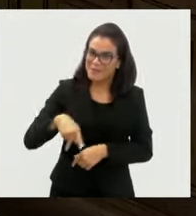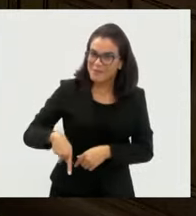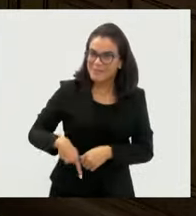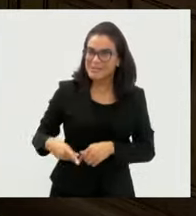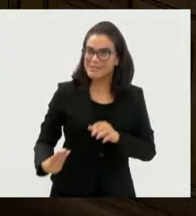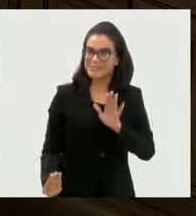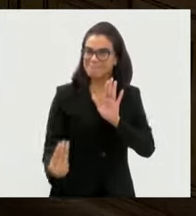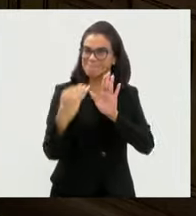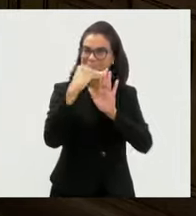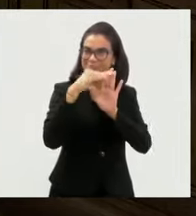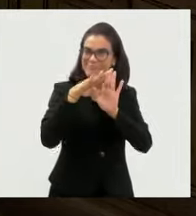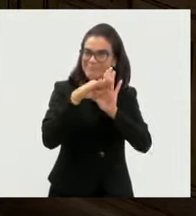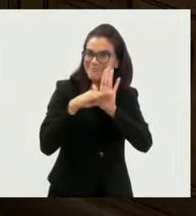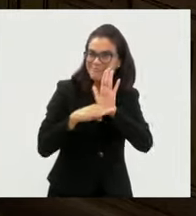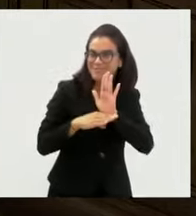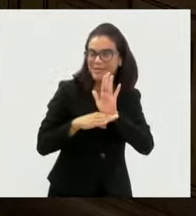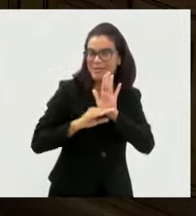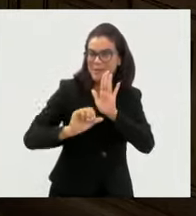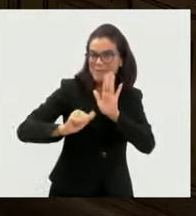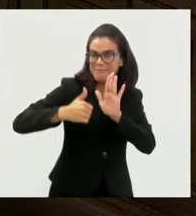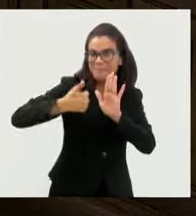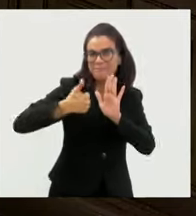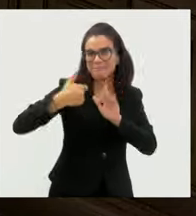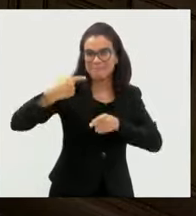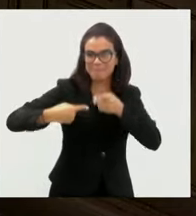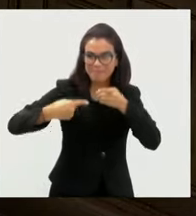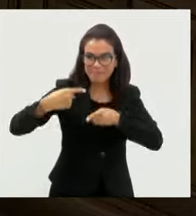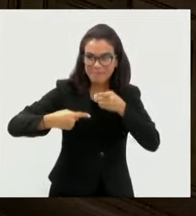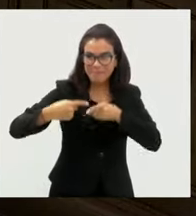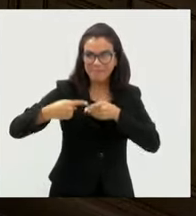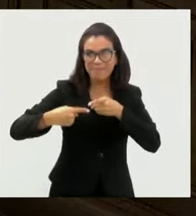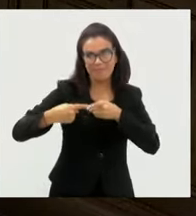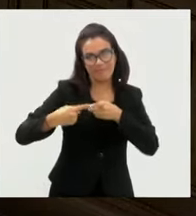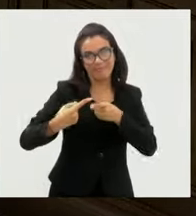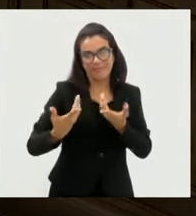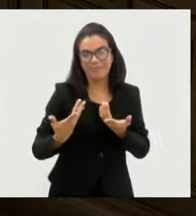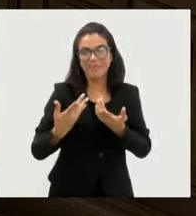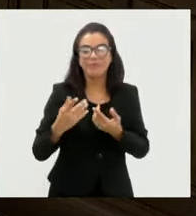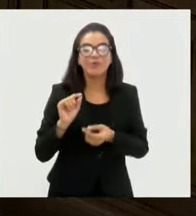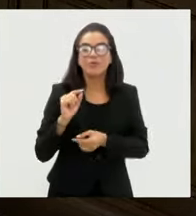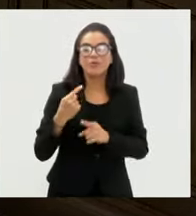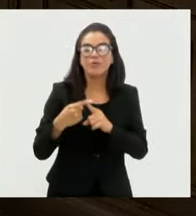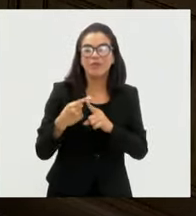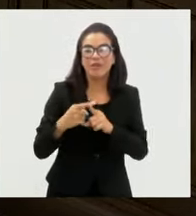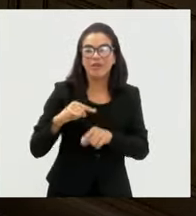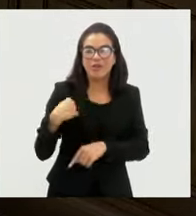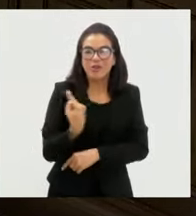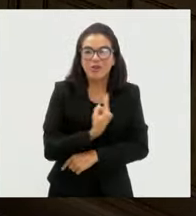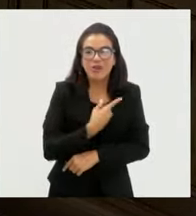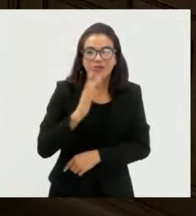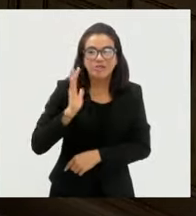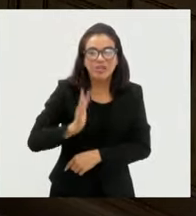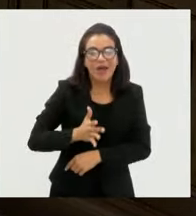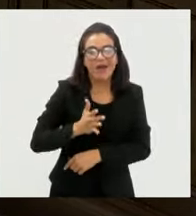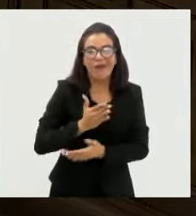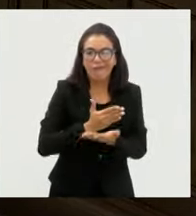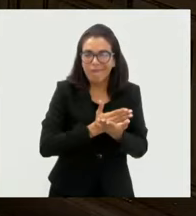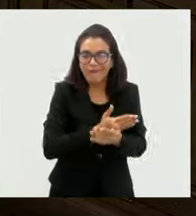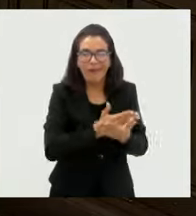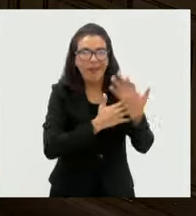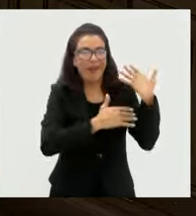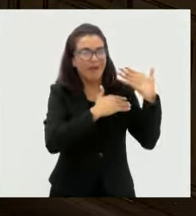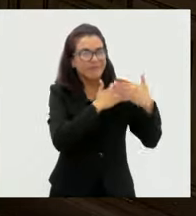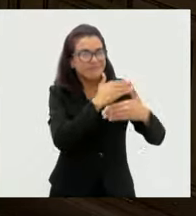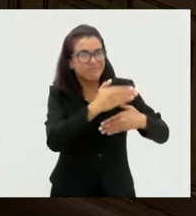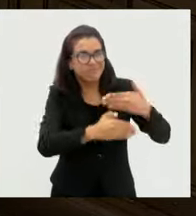pauta, ainda que em primeira discussão era necessário, uma vez que já estamos, desde 2017, com